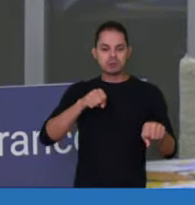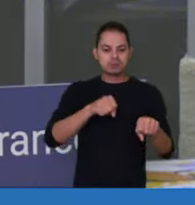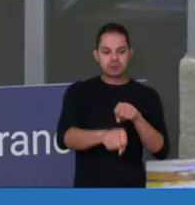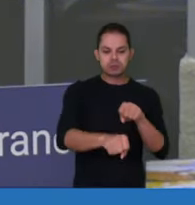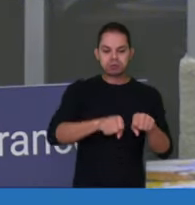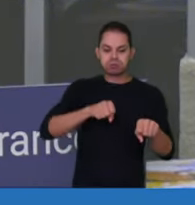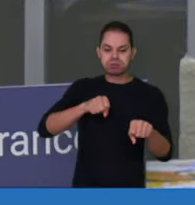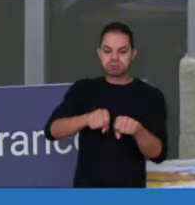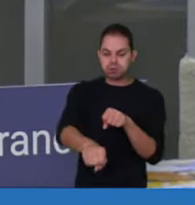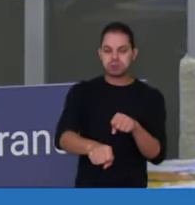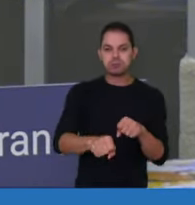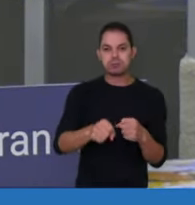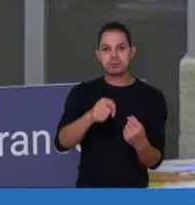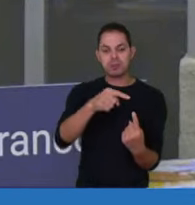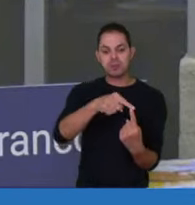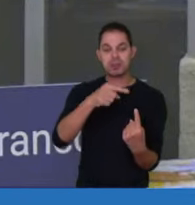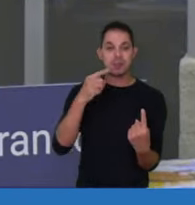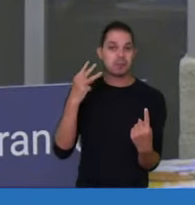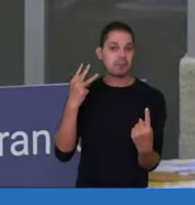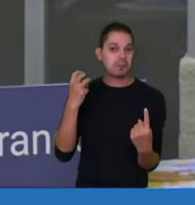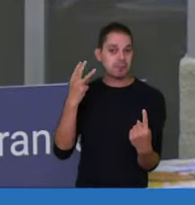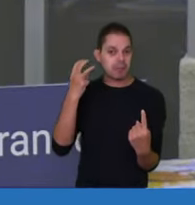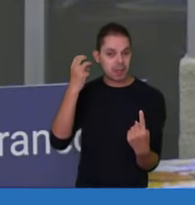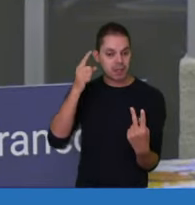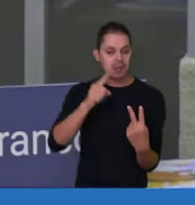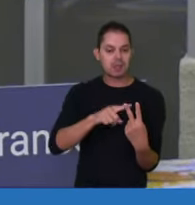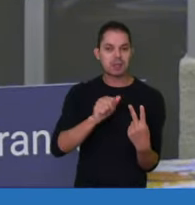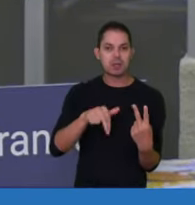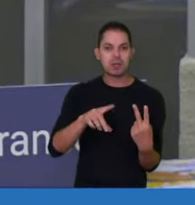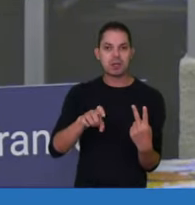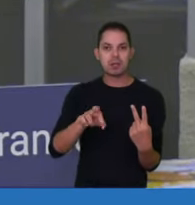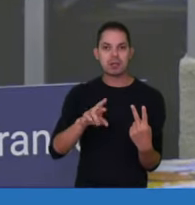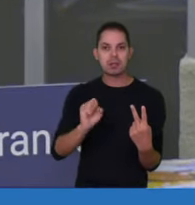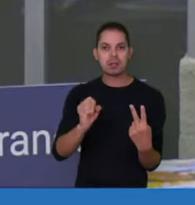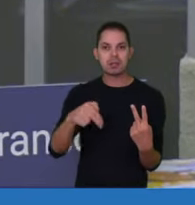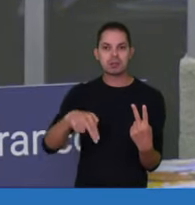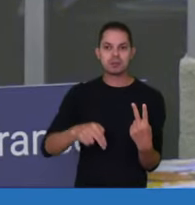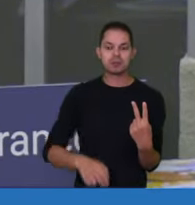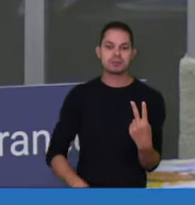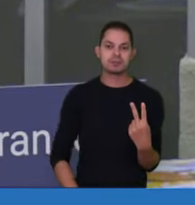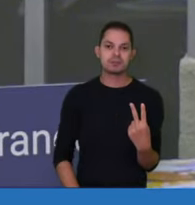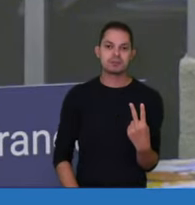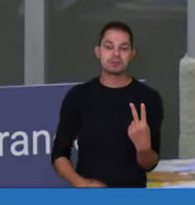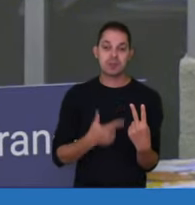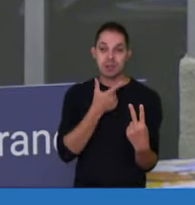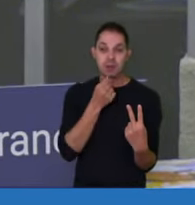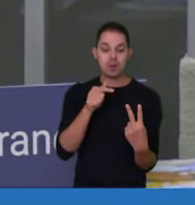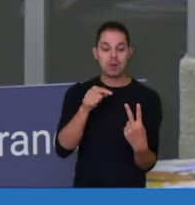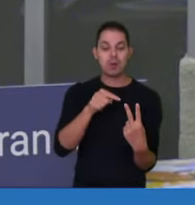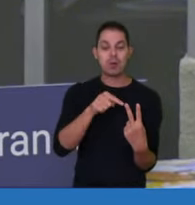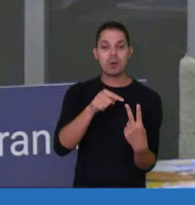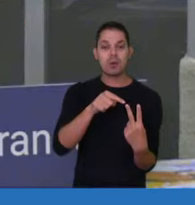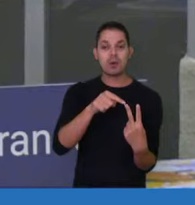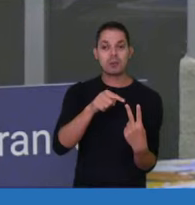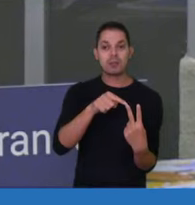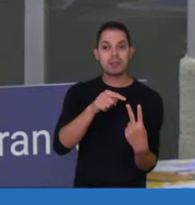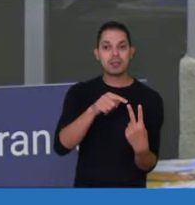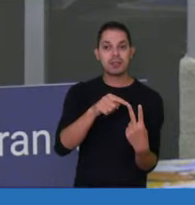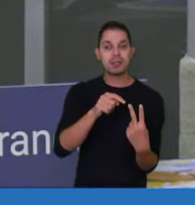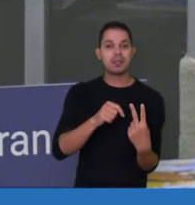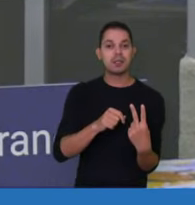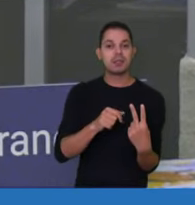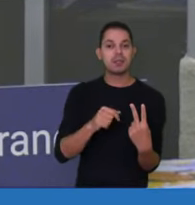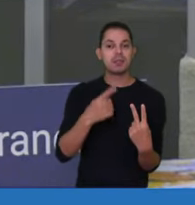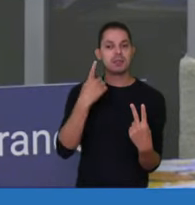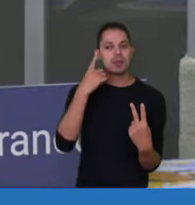executaram a Marielle e o Anderson. O Anderson, por estar ali naquele